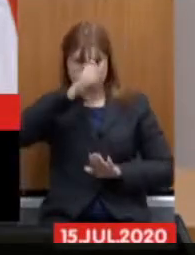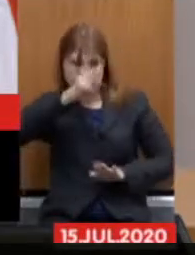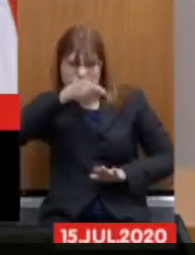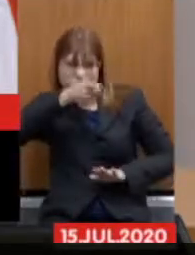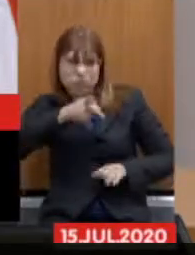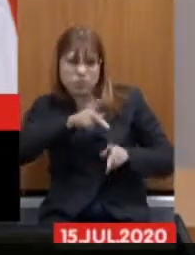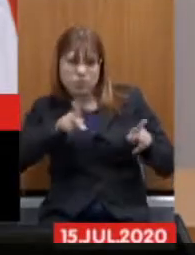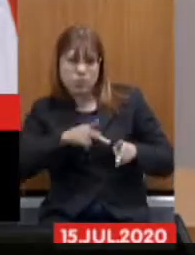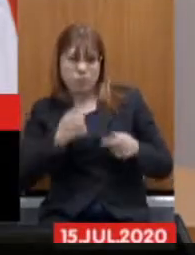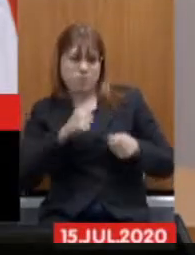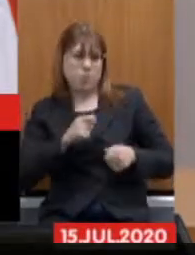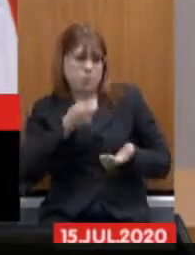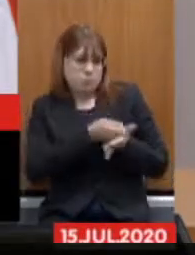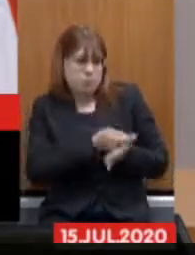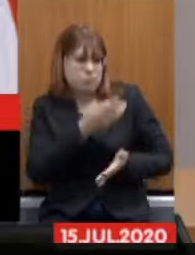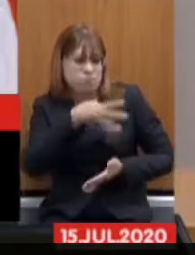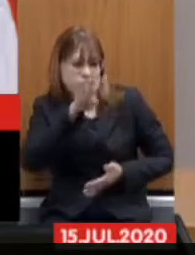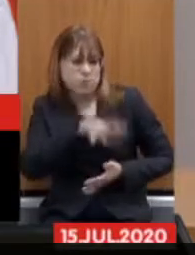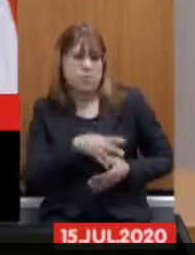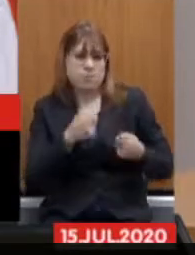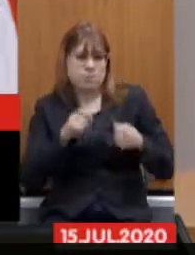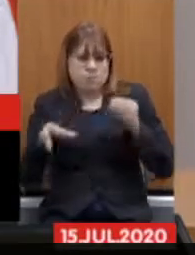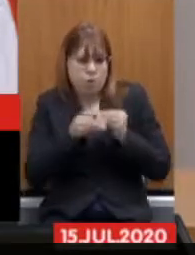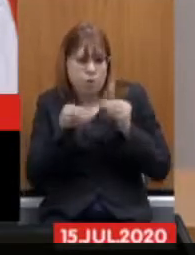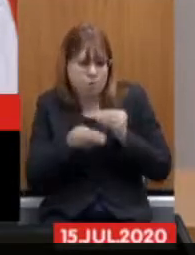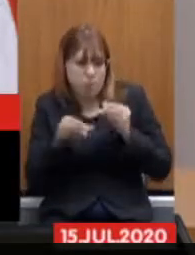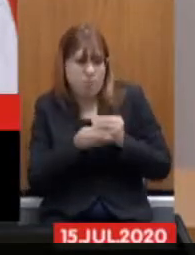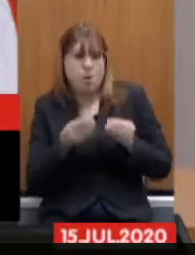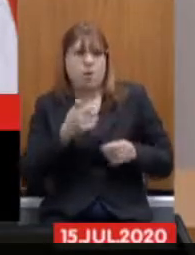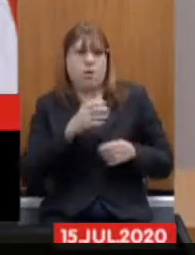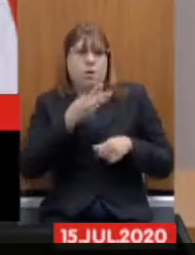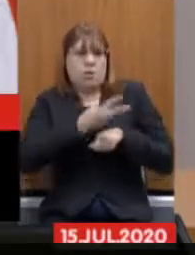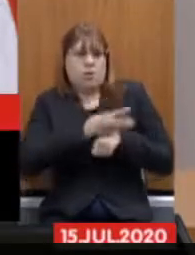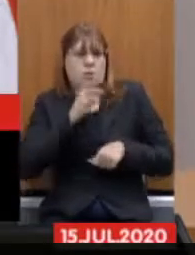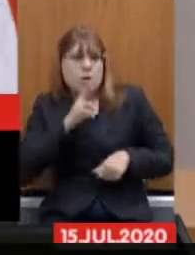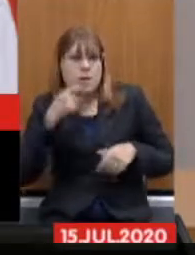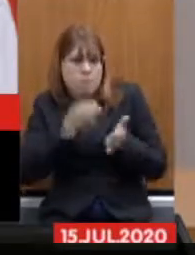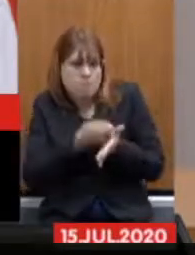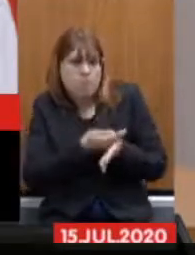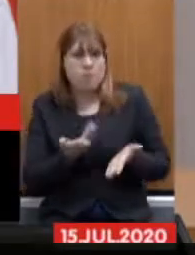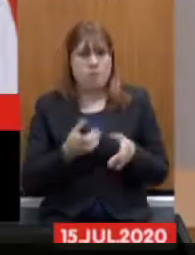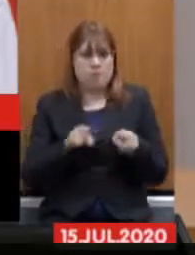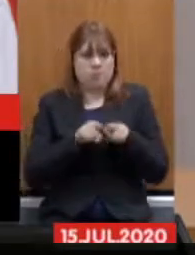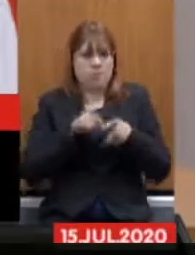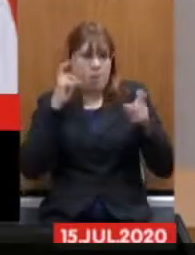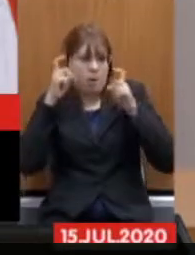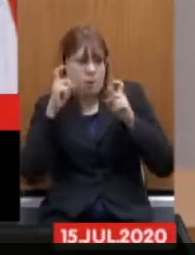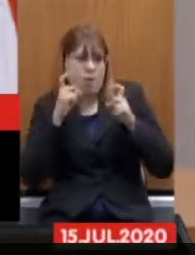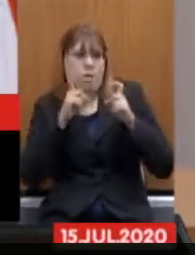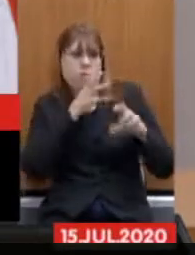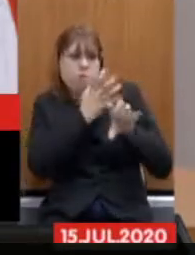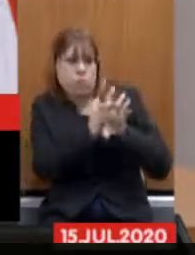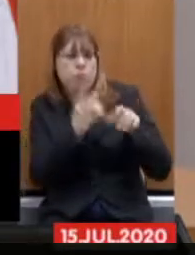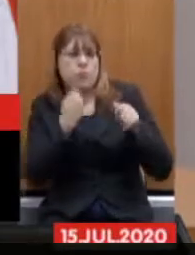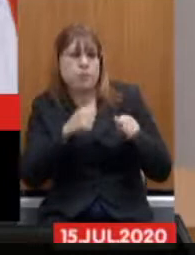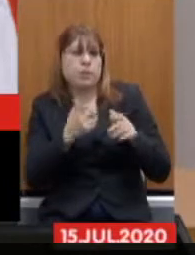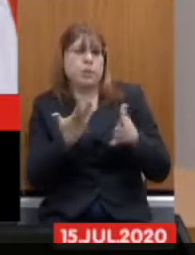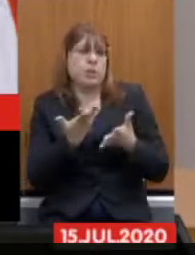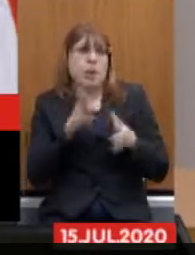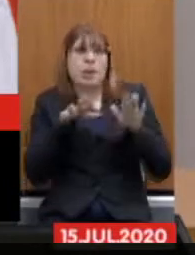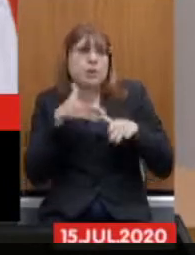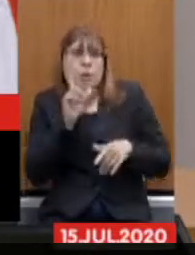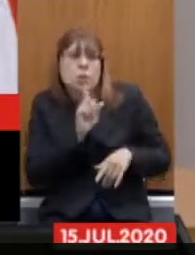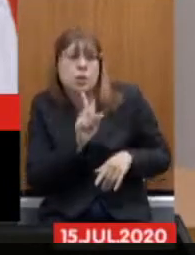para preencher para lilia para preencher anexo para responder whatsapp para participar de reunião remota sem ter